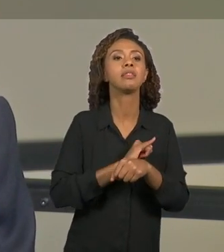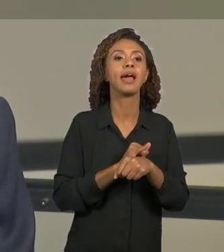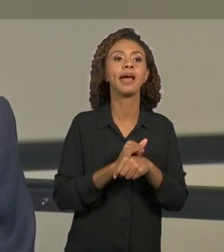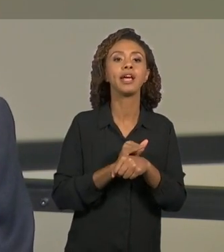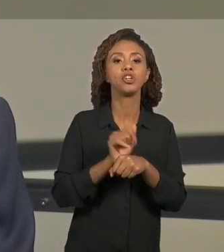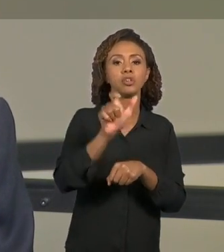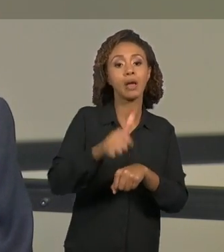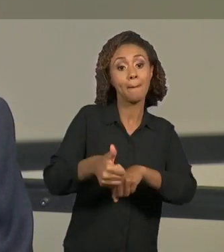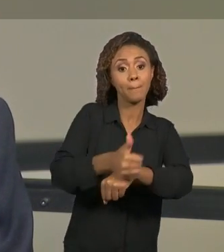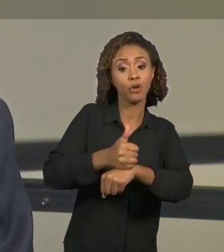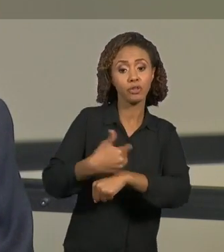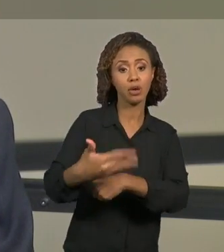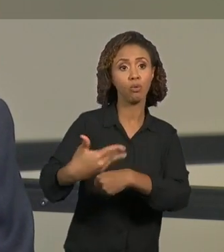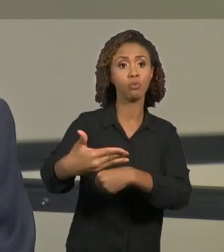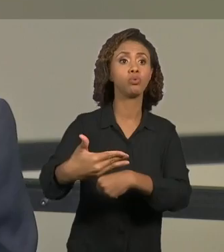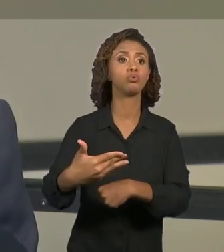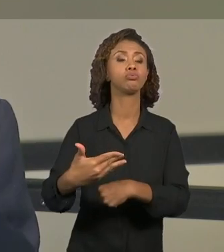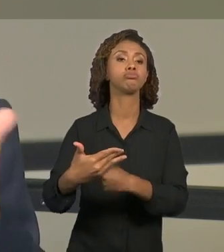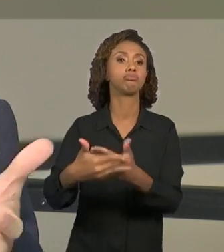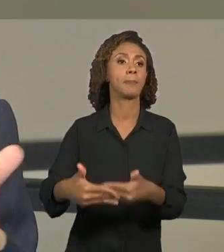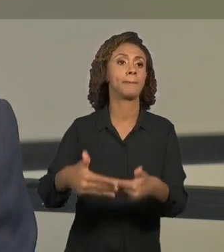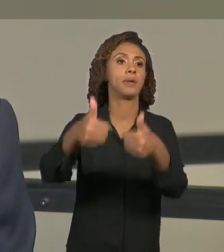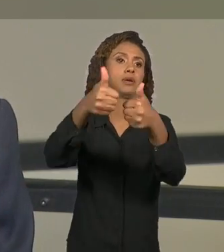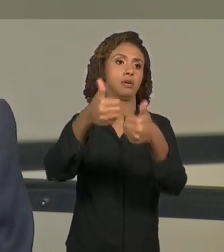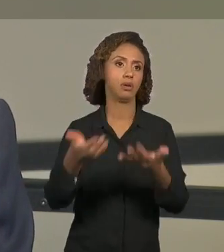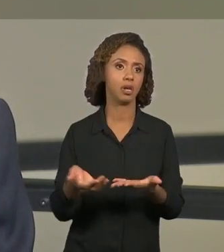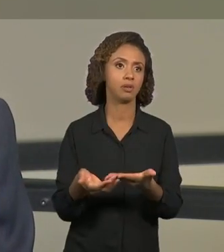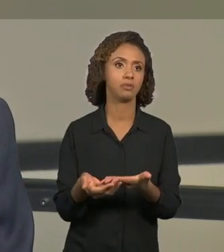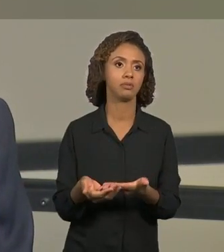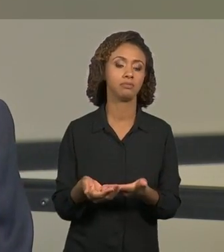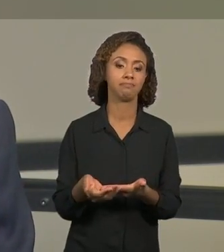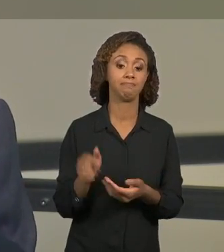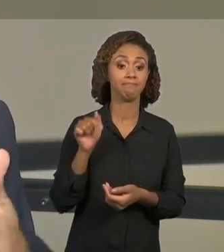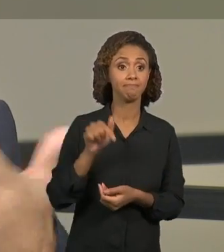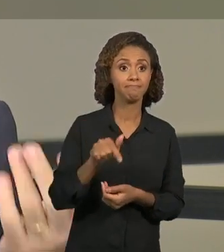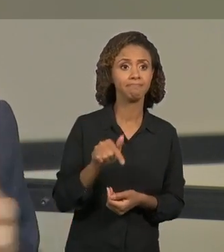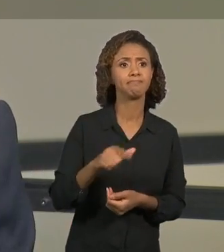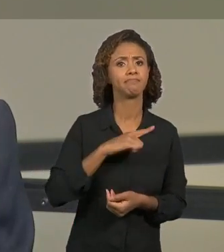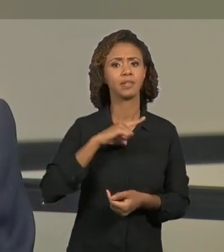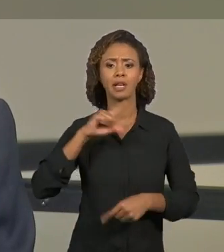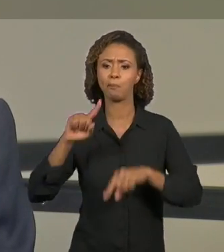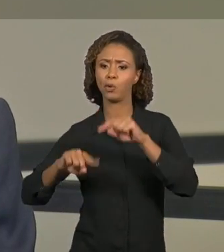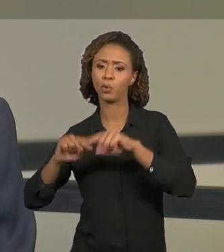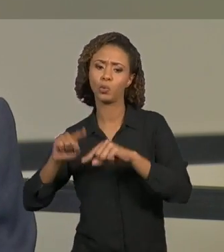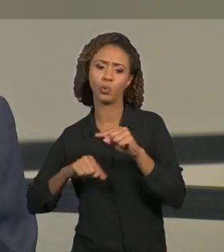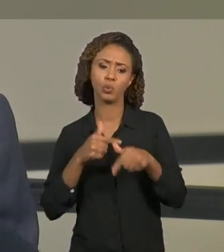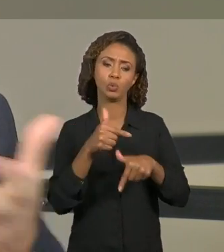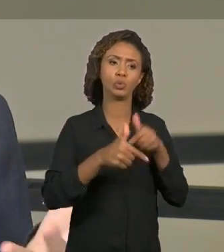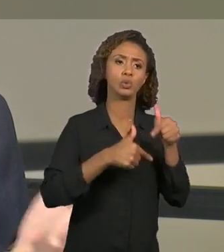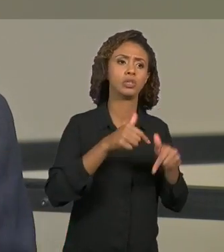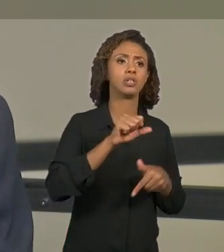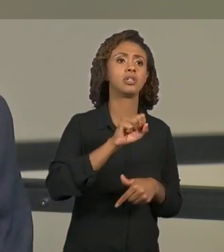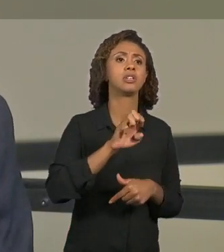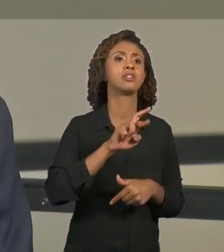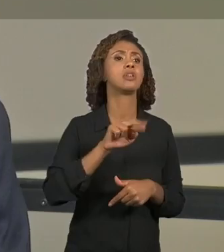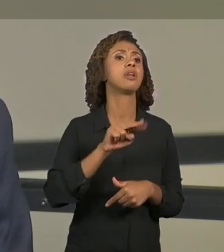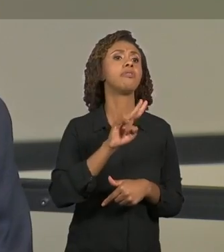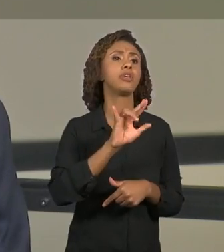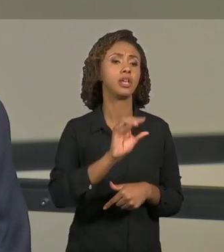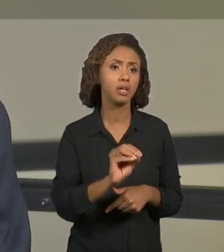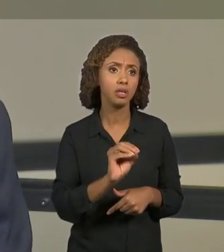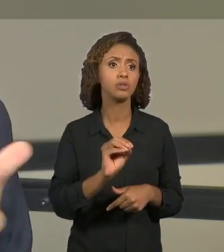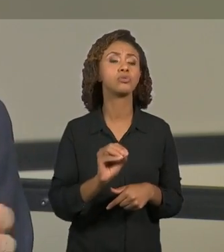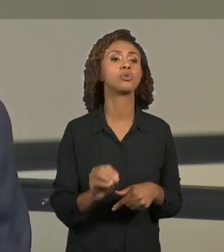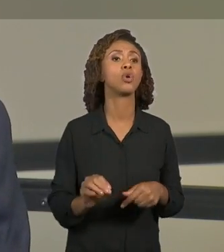sua carreira profissional tá criação de novos negócios tá produtos serviços exercendo toda a